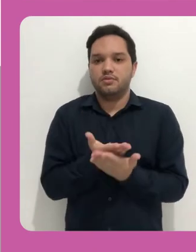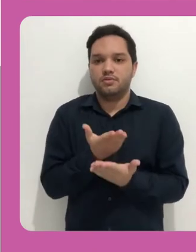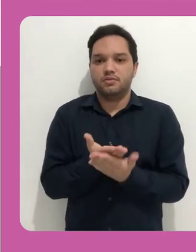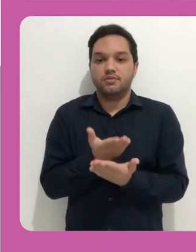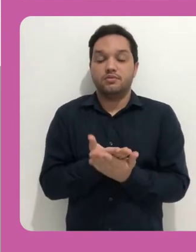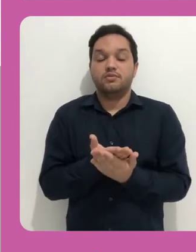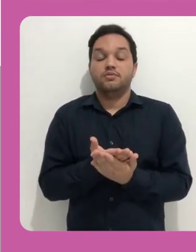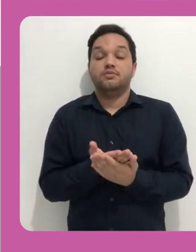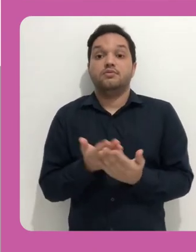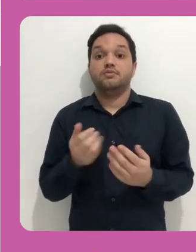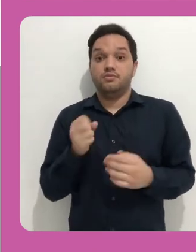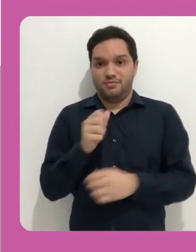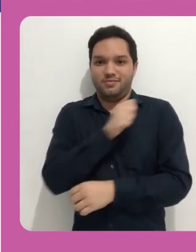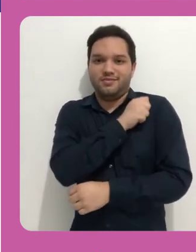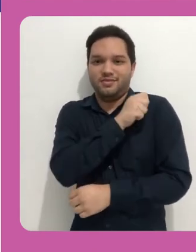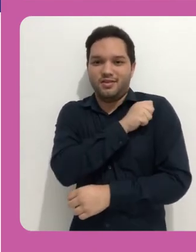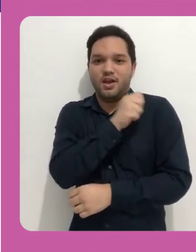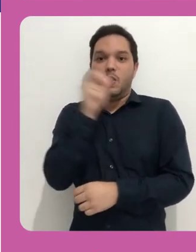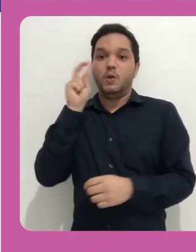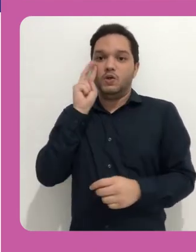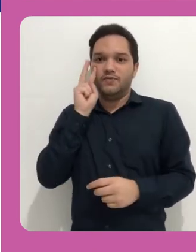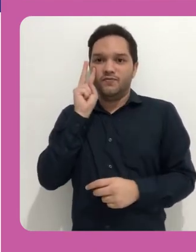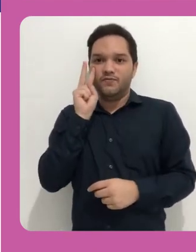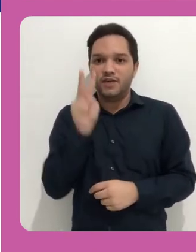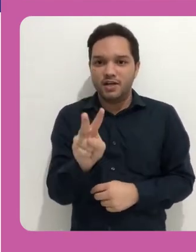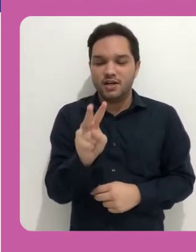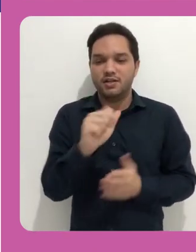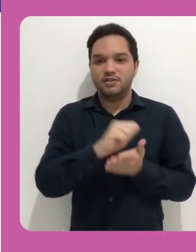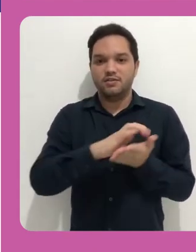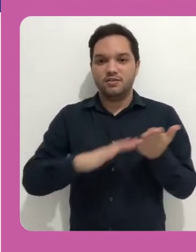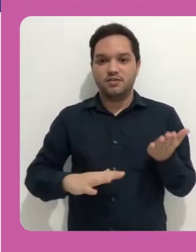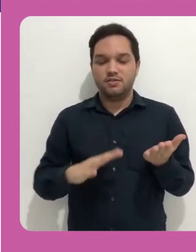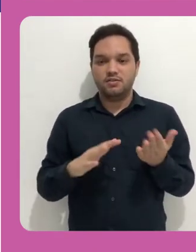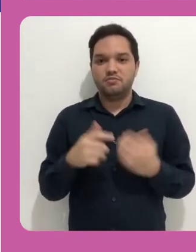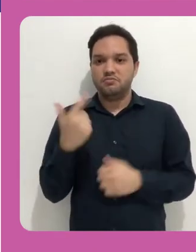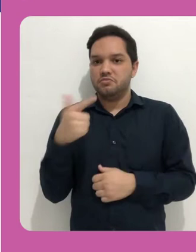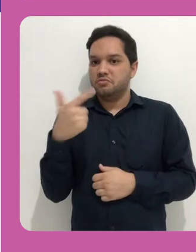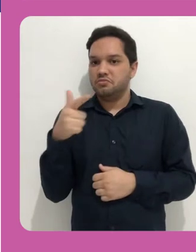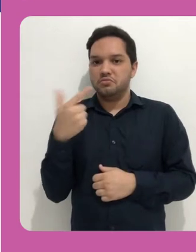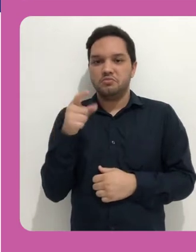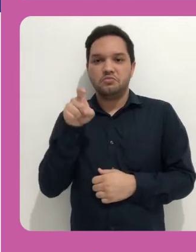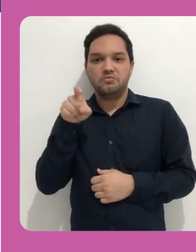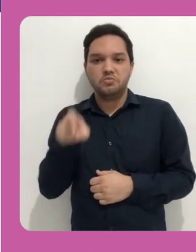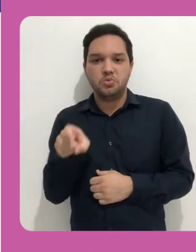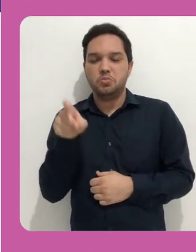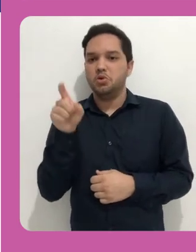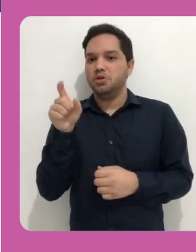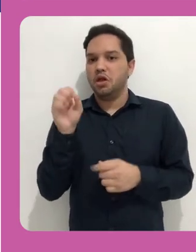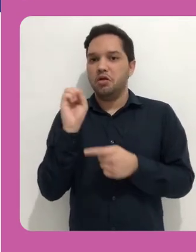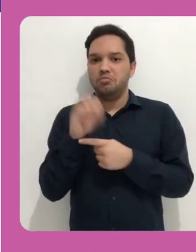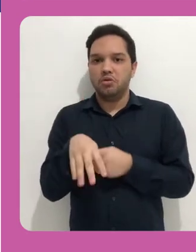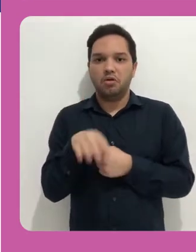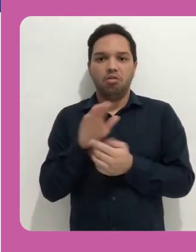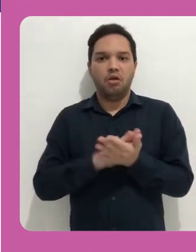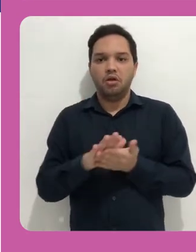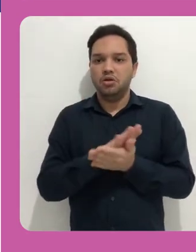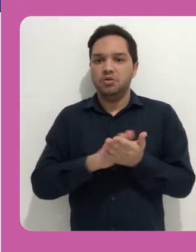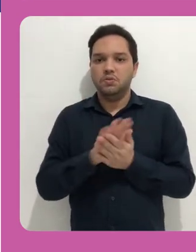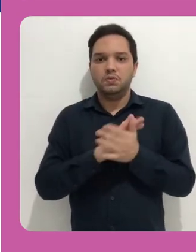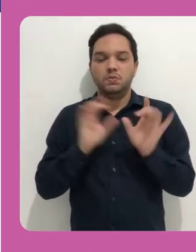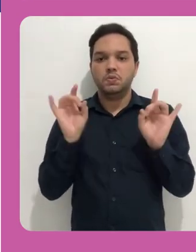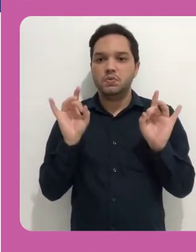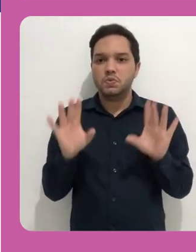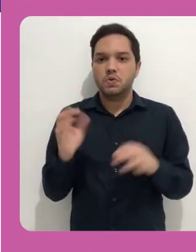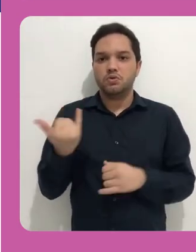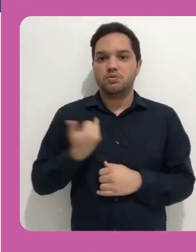atividade, ele não tem nenhum botão, não tem nada para fazer. Só diz aqui, ó, que não há nota ainda e